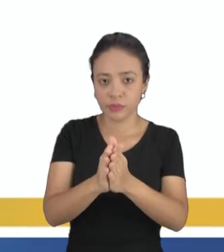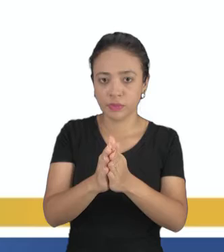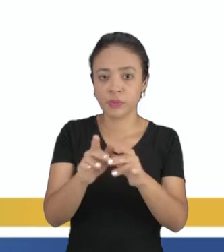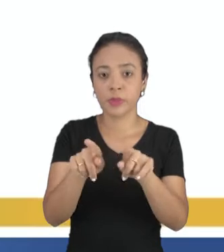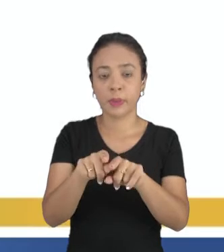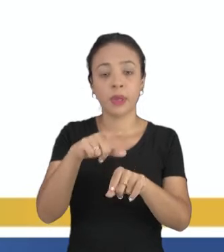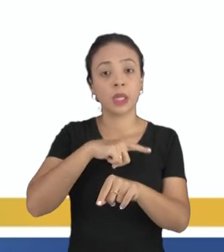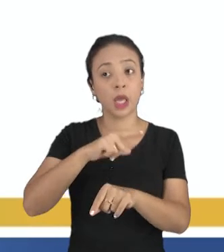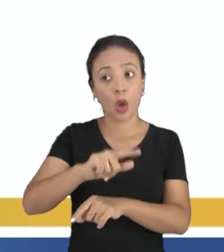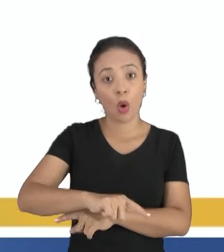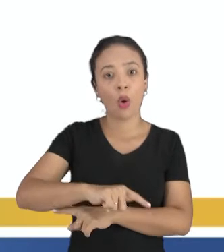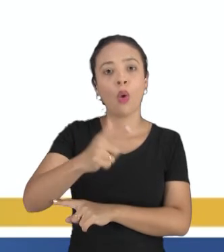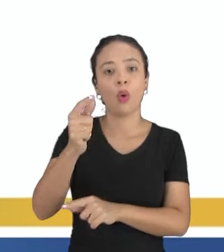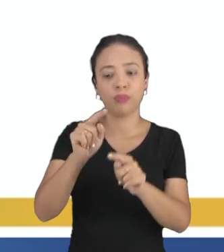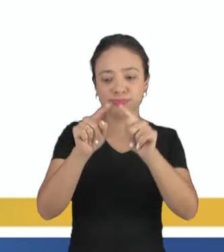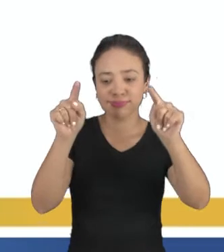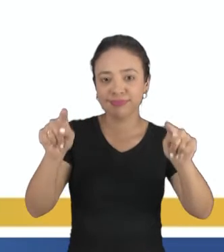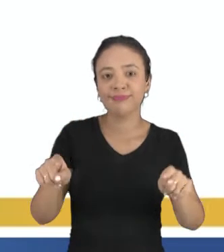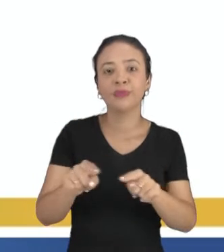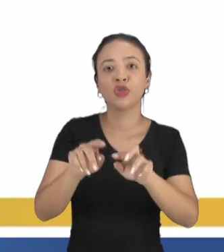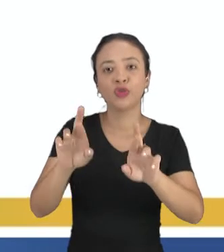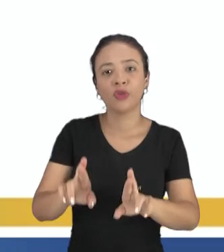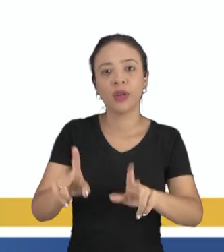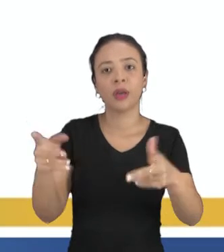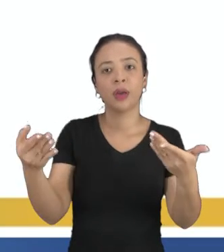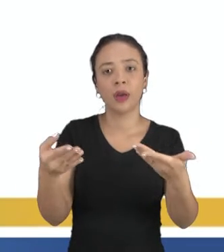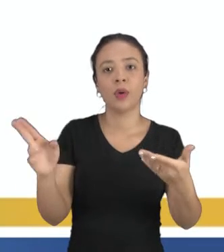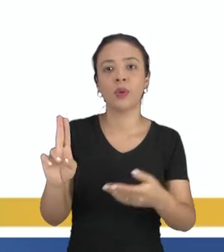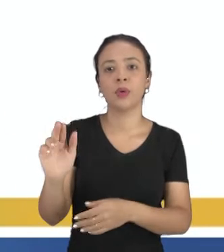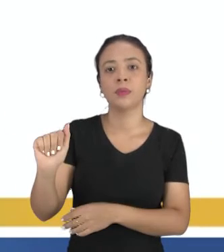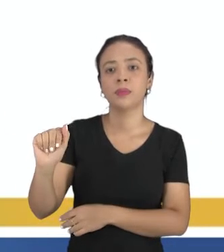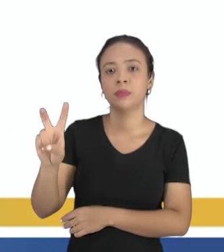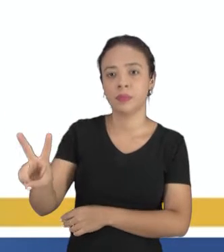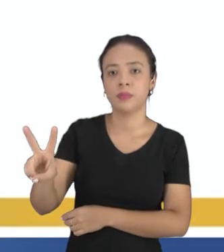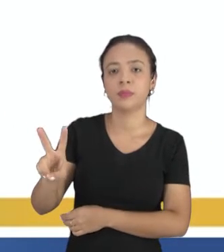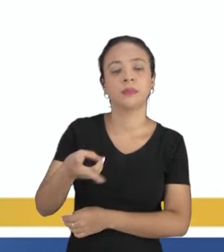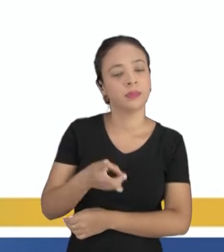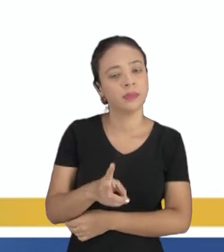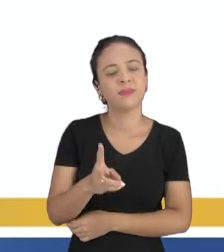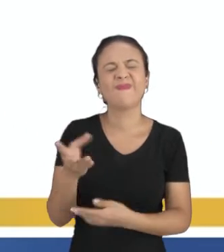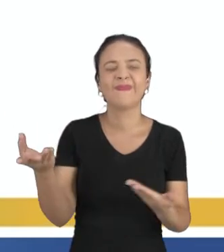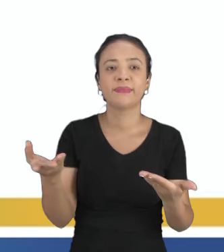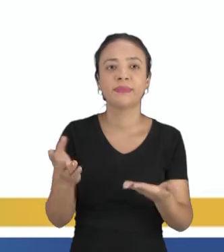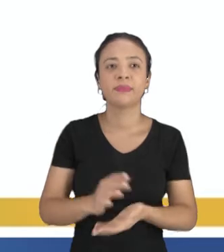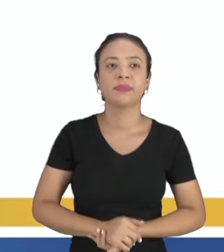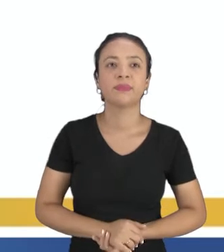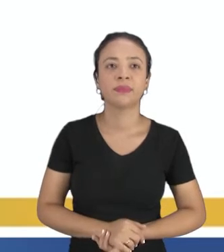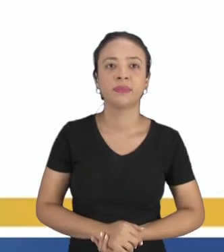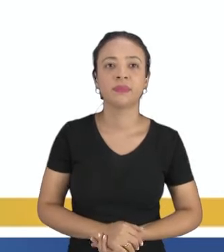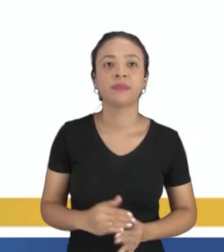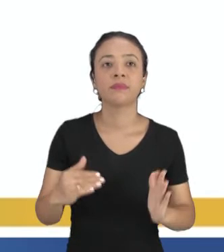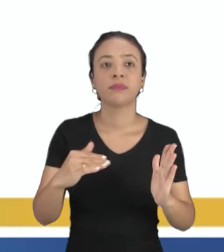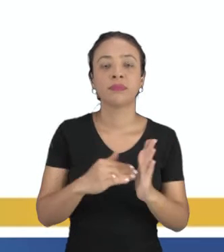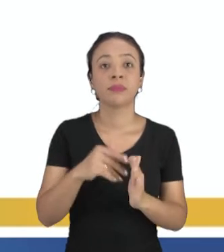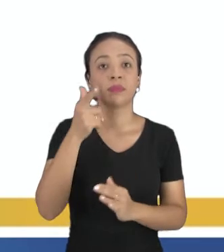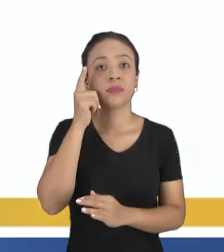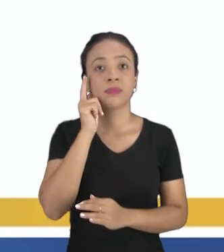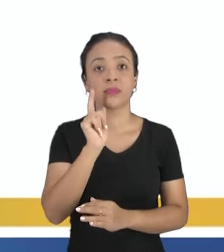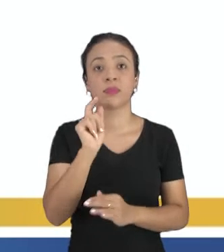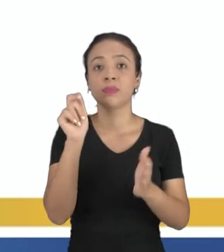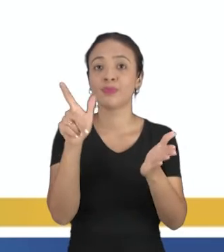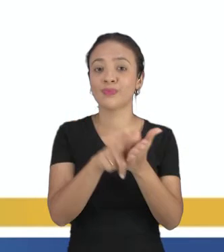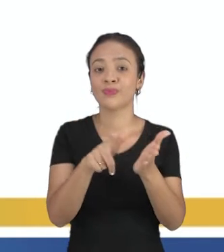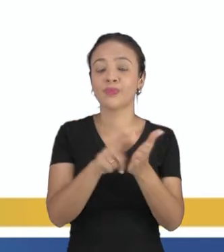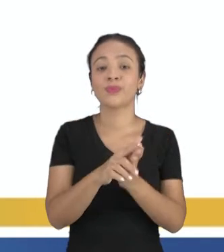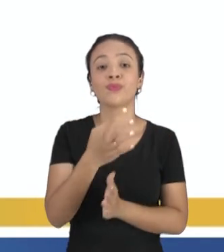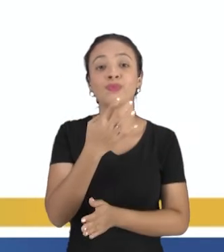passar a ter outra medida e vai ser chamado de A2. E assim sucessivamente, até chegar a essa folha